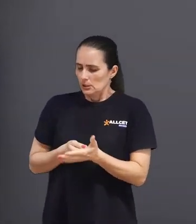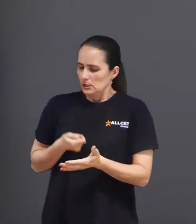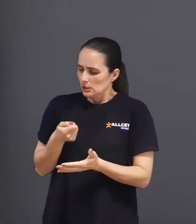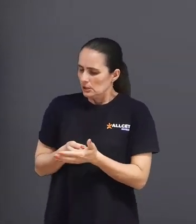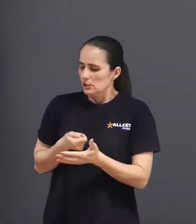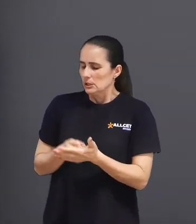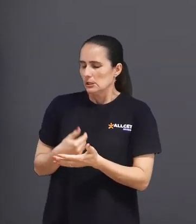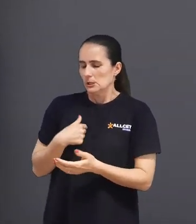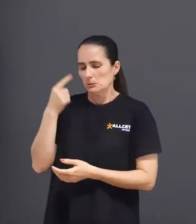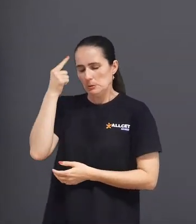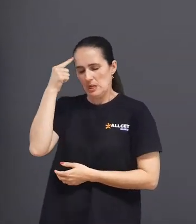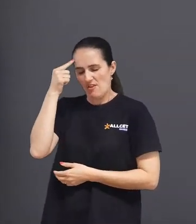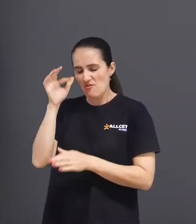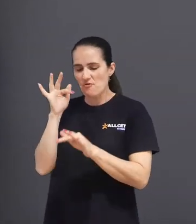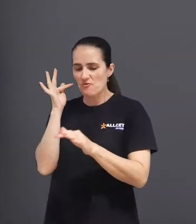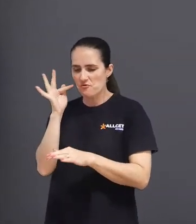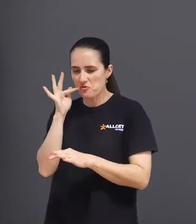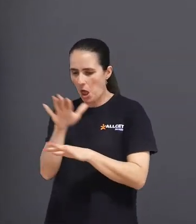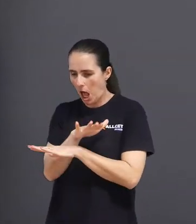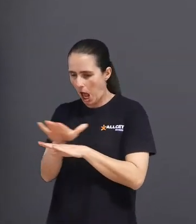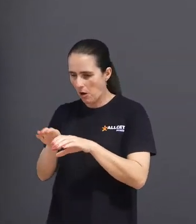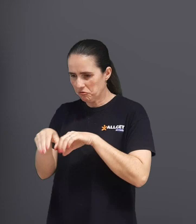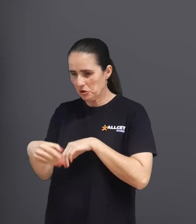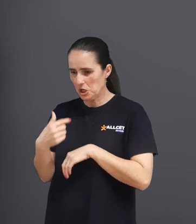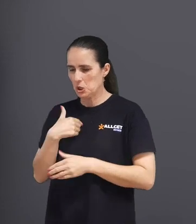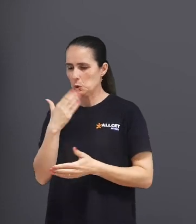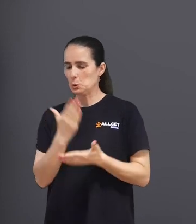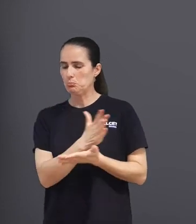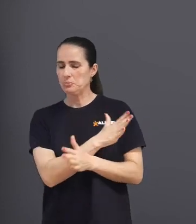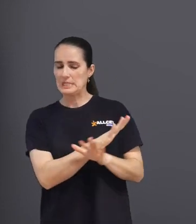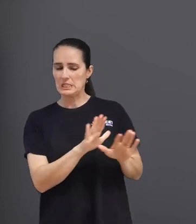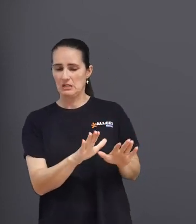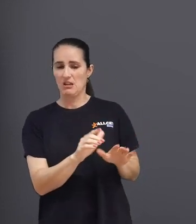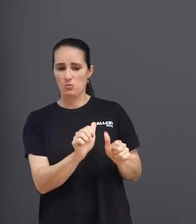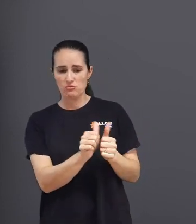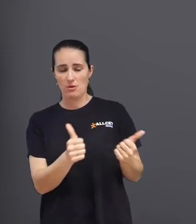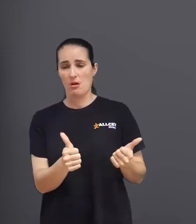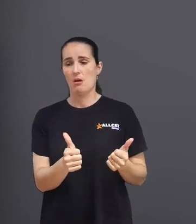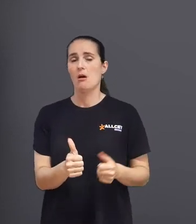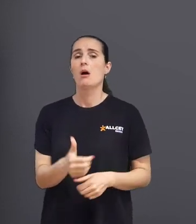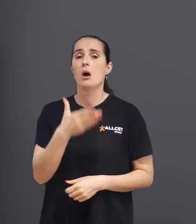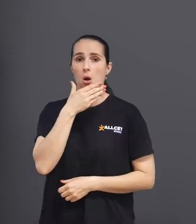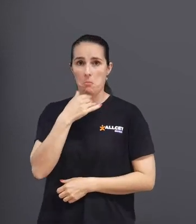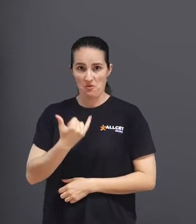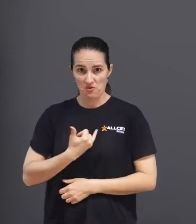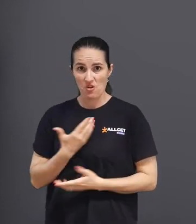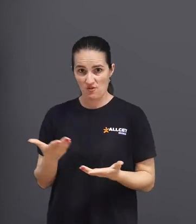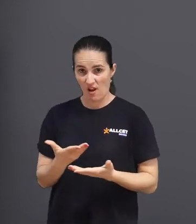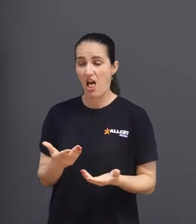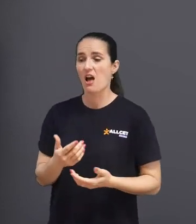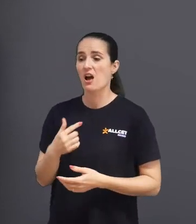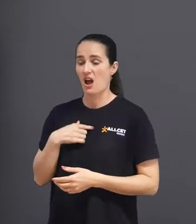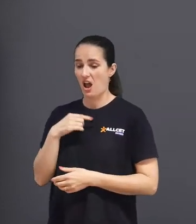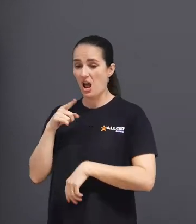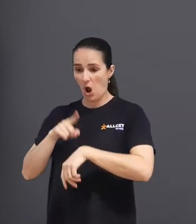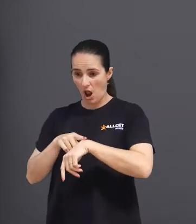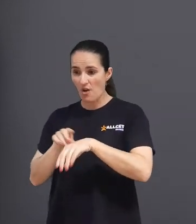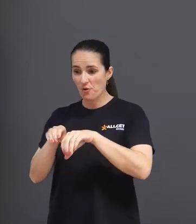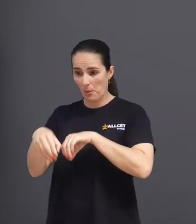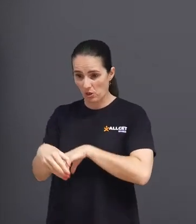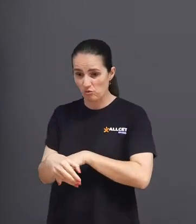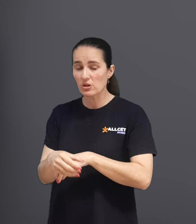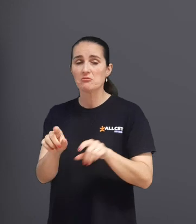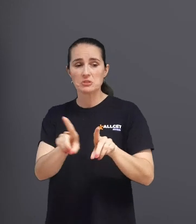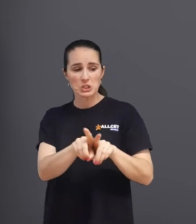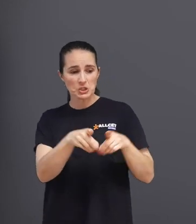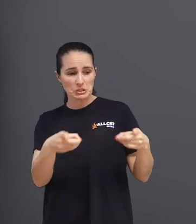né? E eu falei que eu não acreditava que ele viajava bastante para trabalhar de